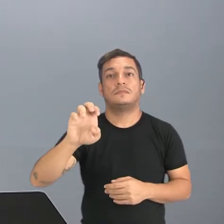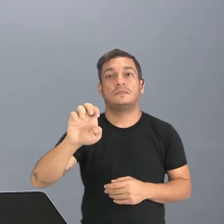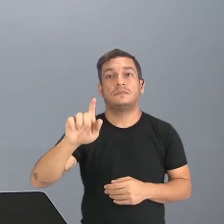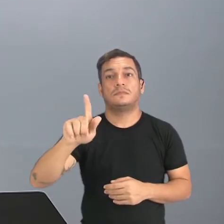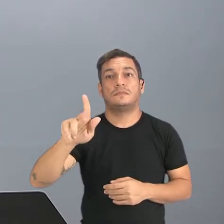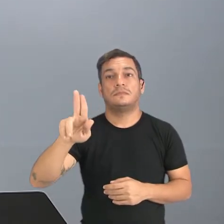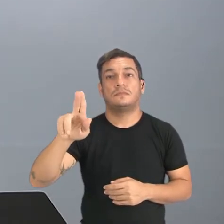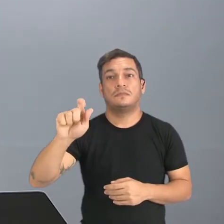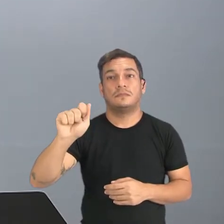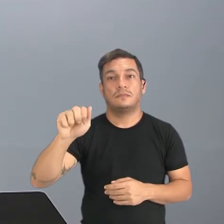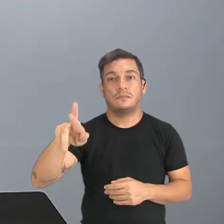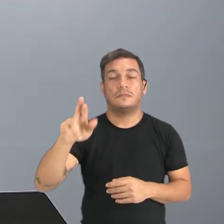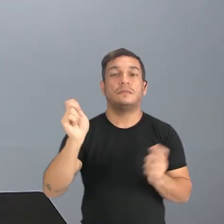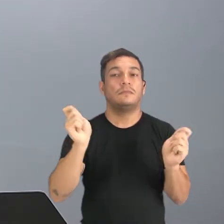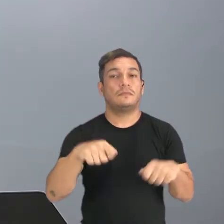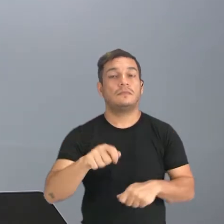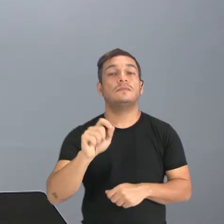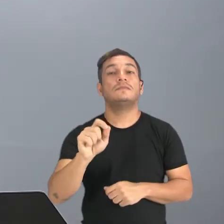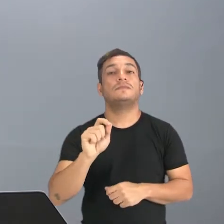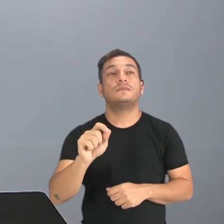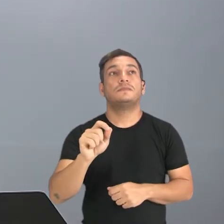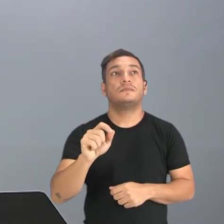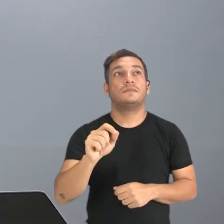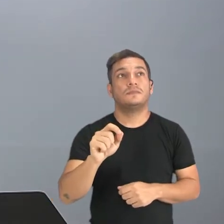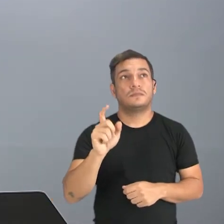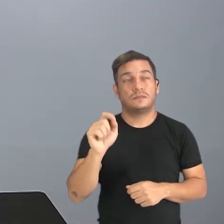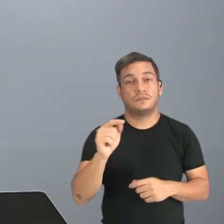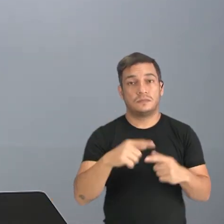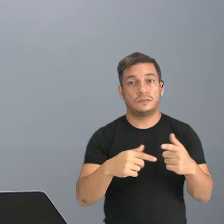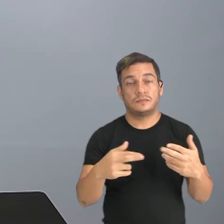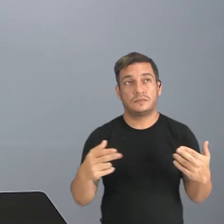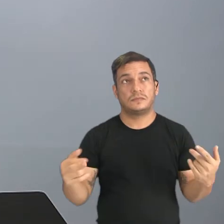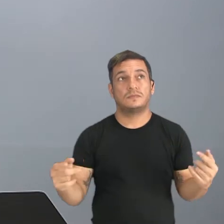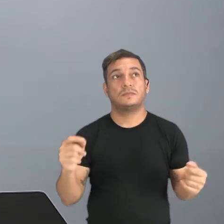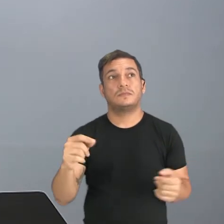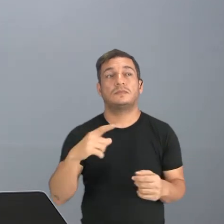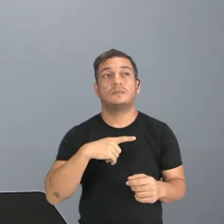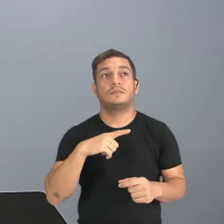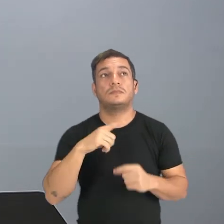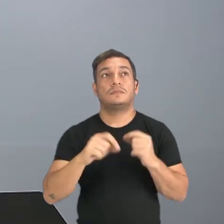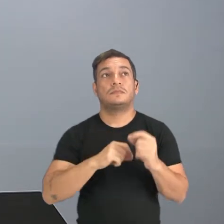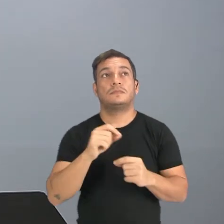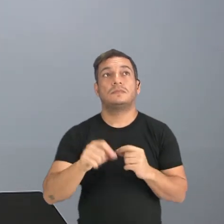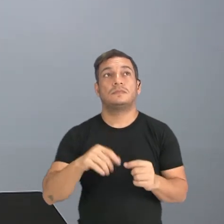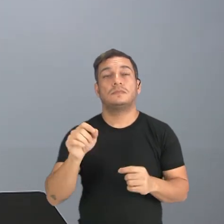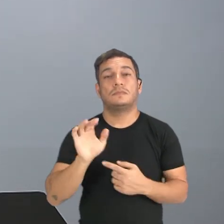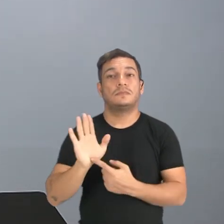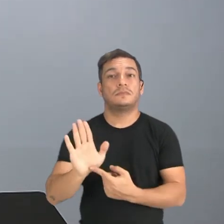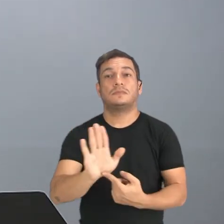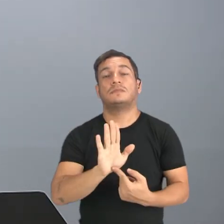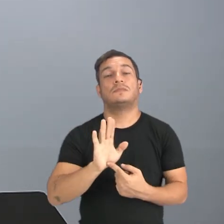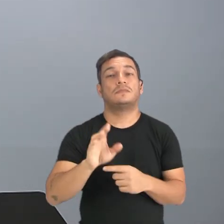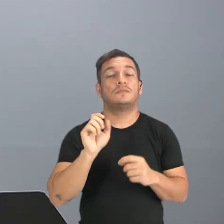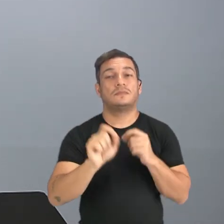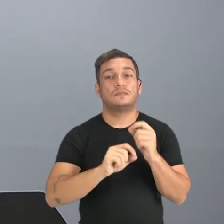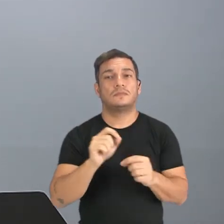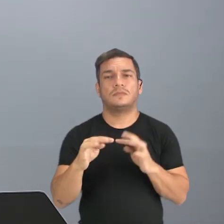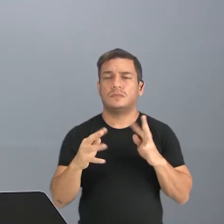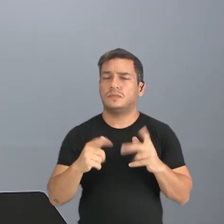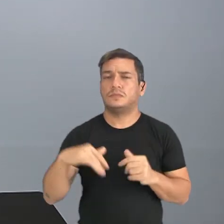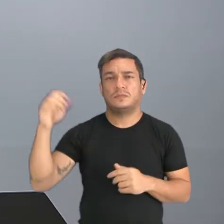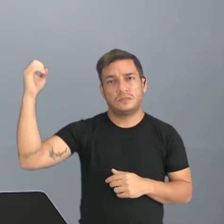regular. Ele permite que esse objeto reflita toda a luz